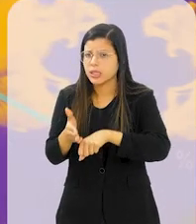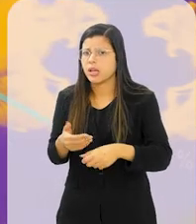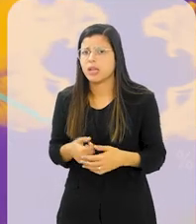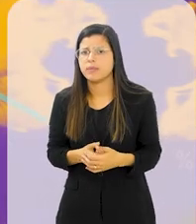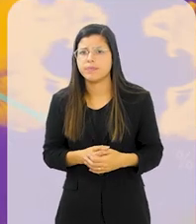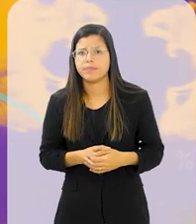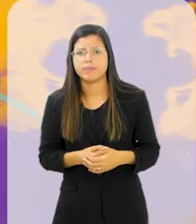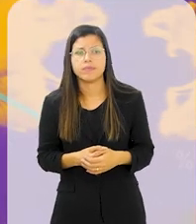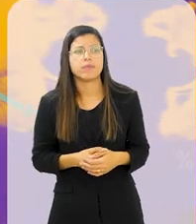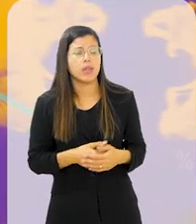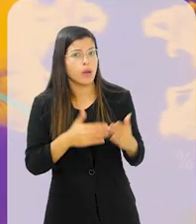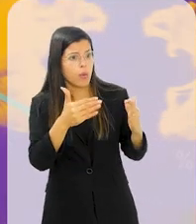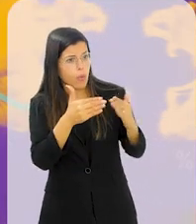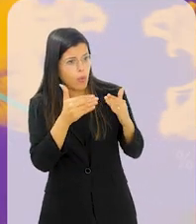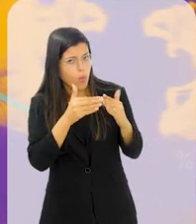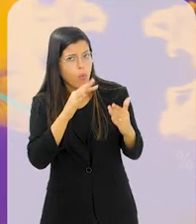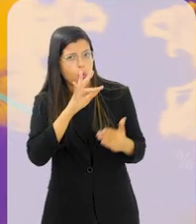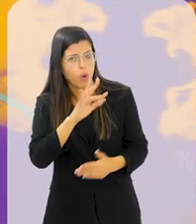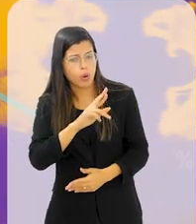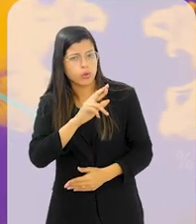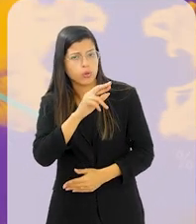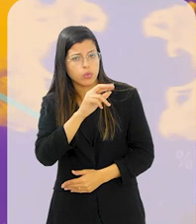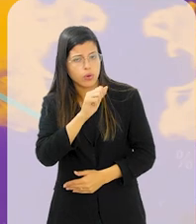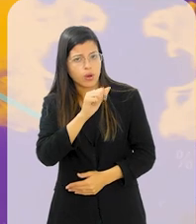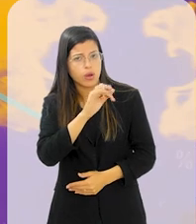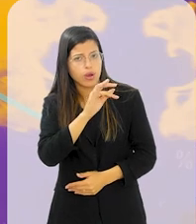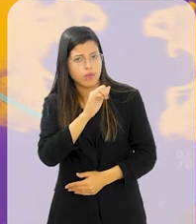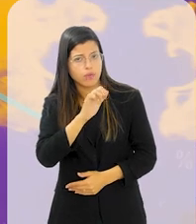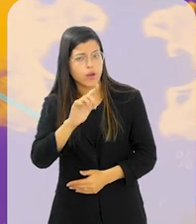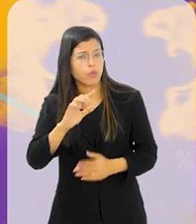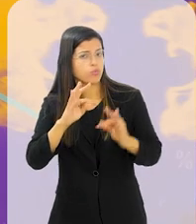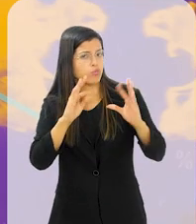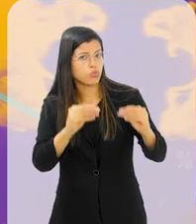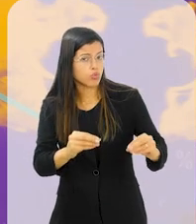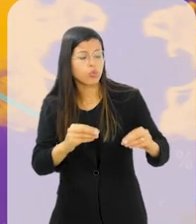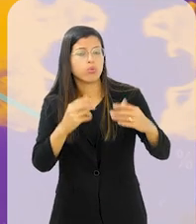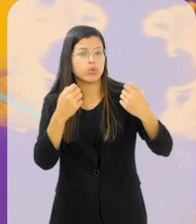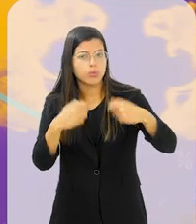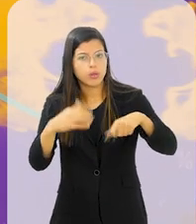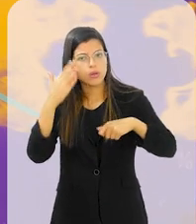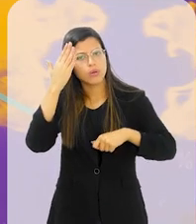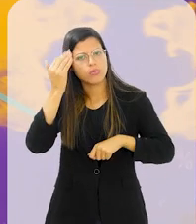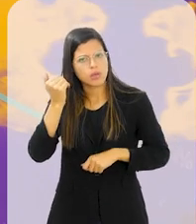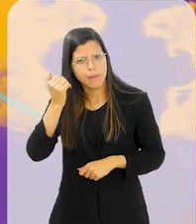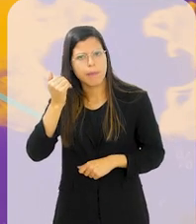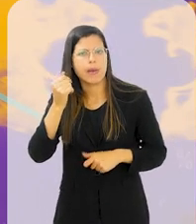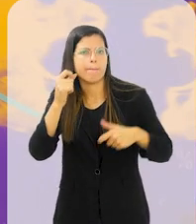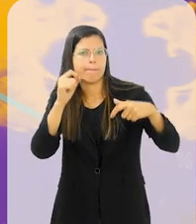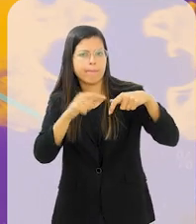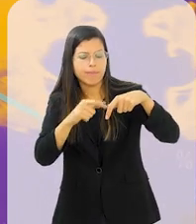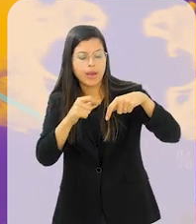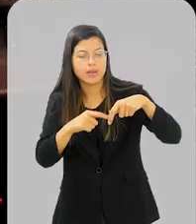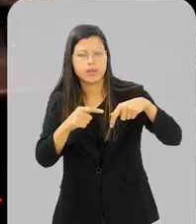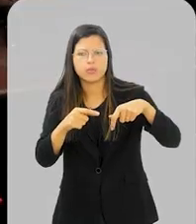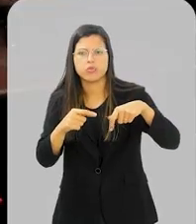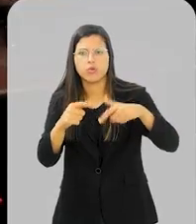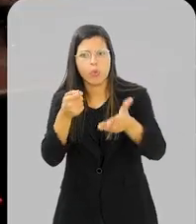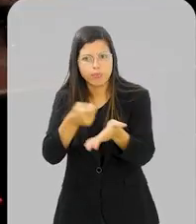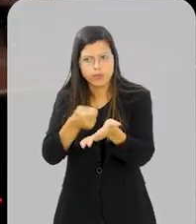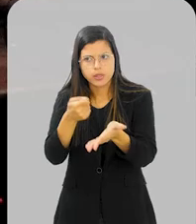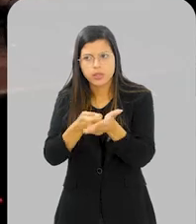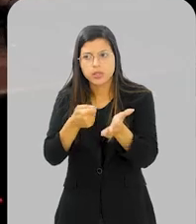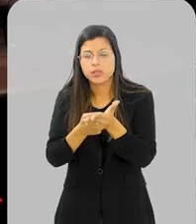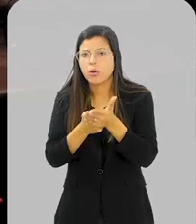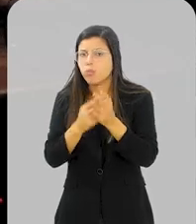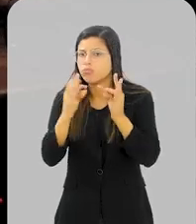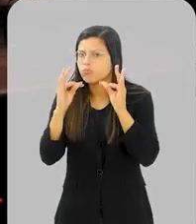Mas, o Rafael, eu concordo com tudo isso que você está dizendo. Todos têm obrigação de saber bater pênalti. Todos têm que saber, têm que ter obrigação de